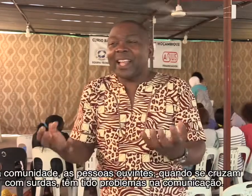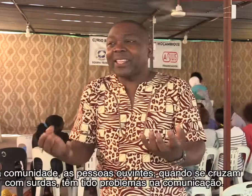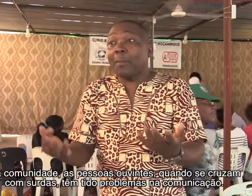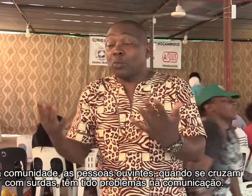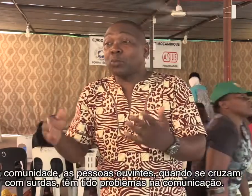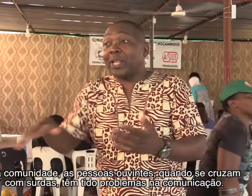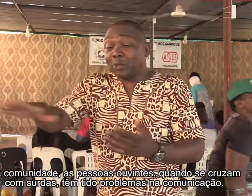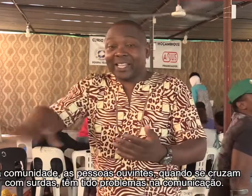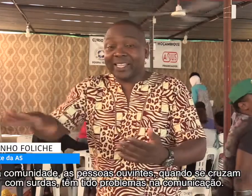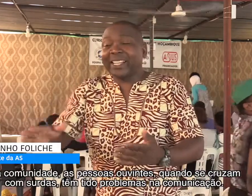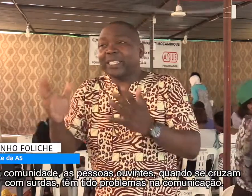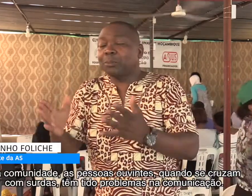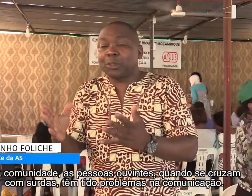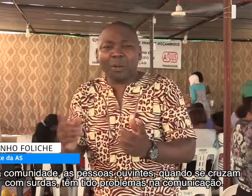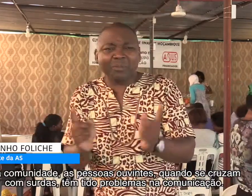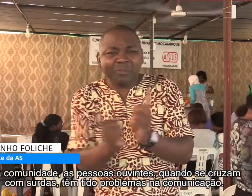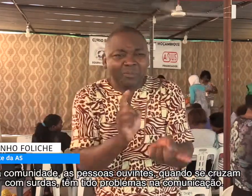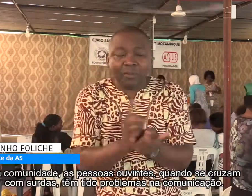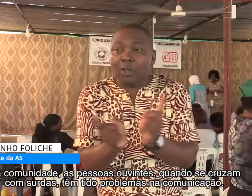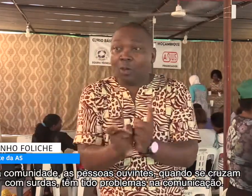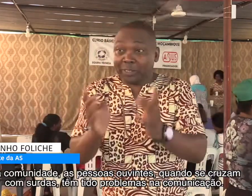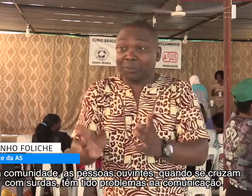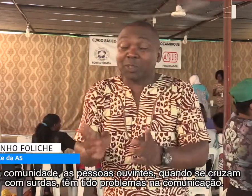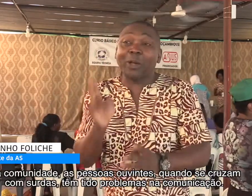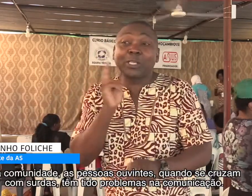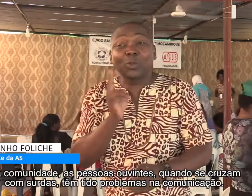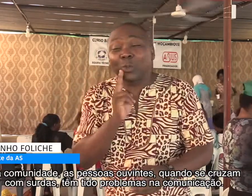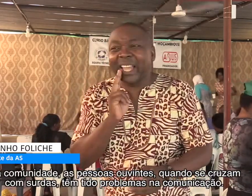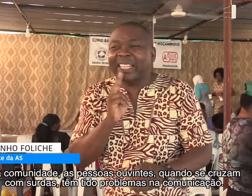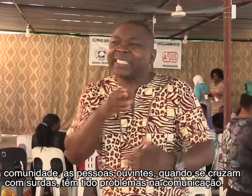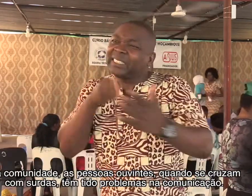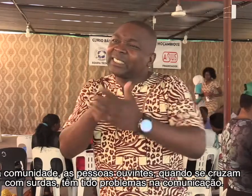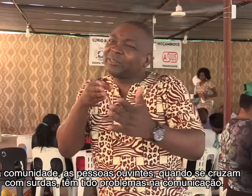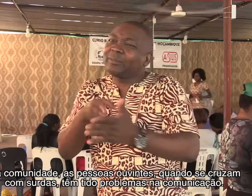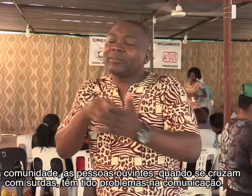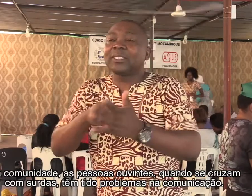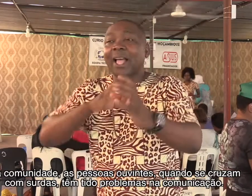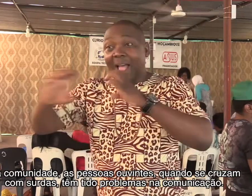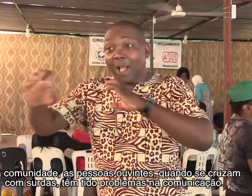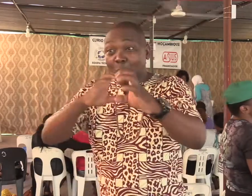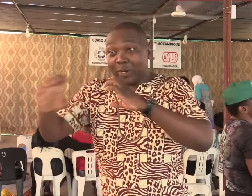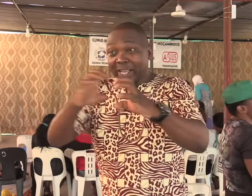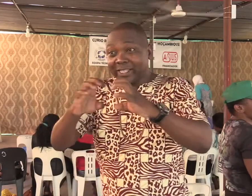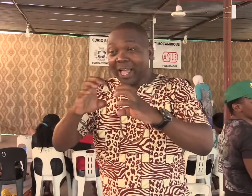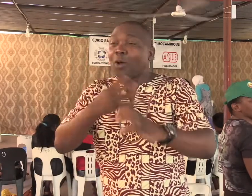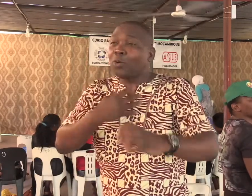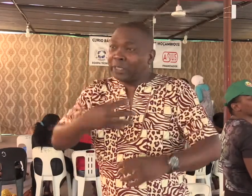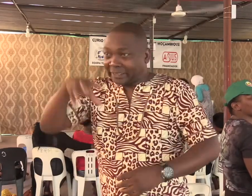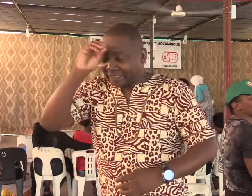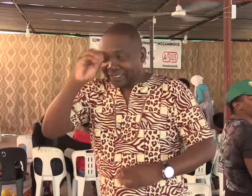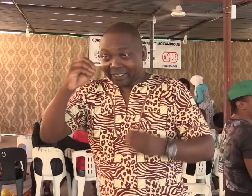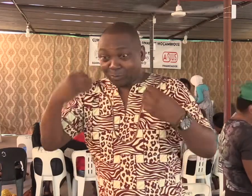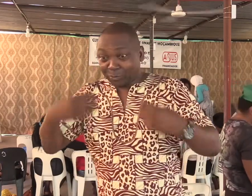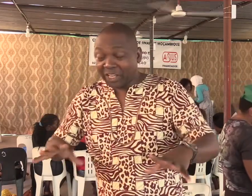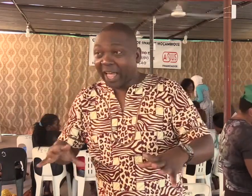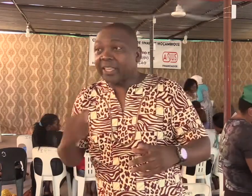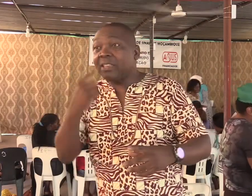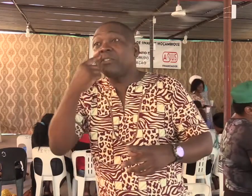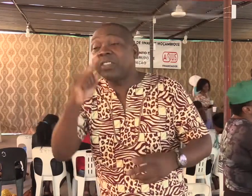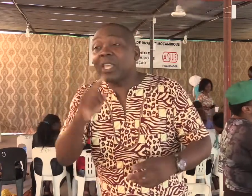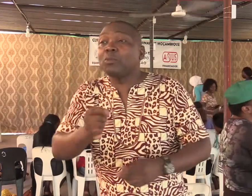Nas comunidades, as pessoas ouvintes, quando se cruzam com os surdos, têm tido dificuldade na comunicação.